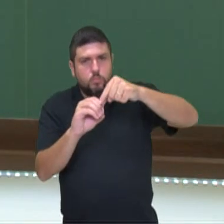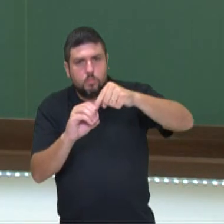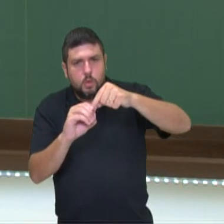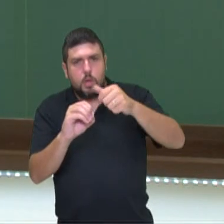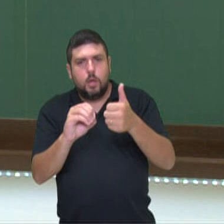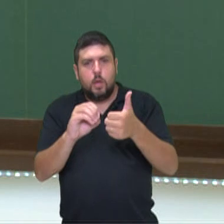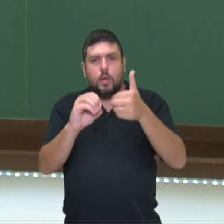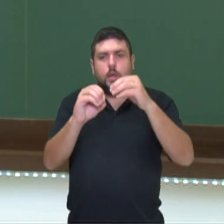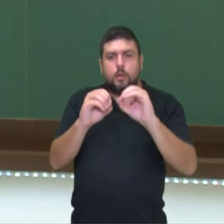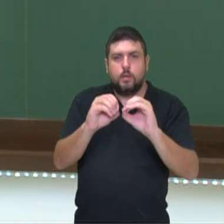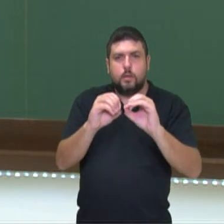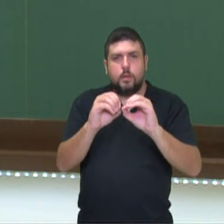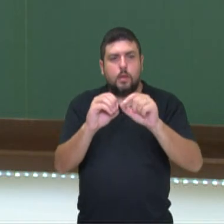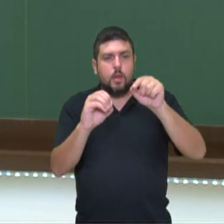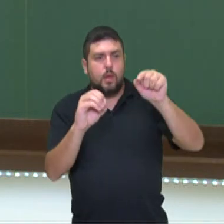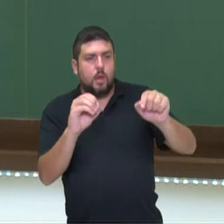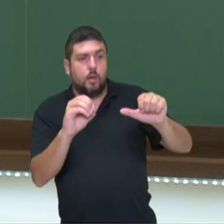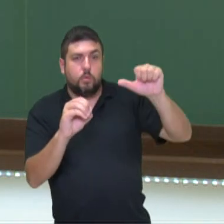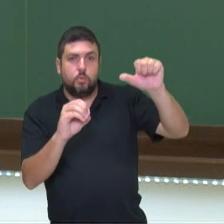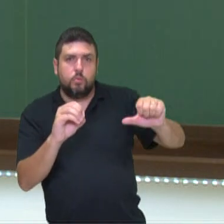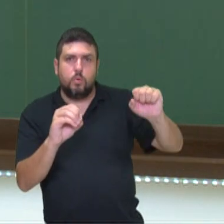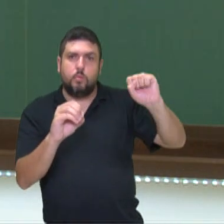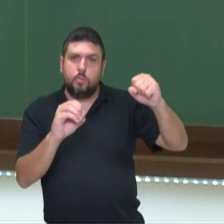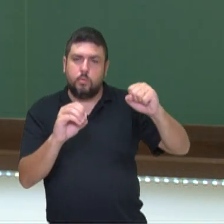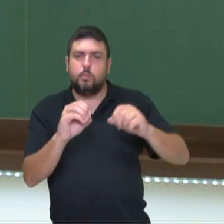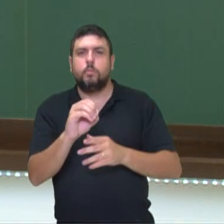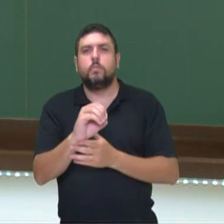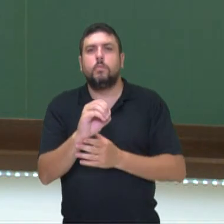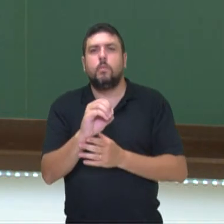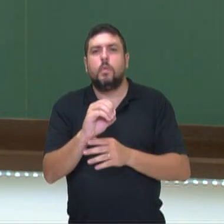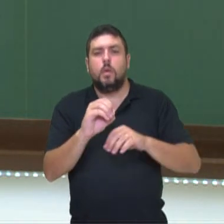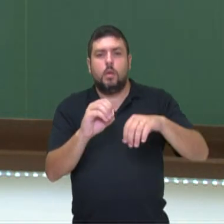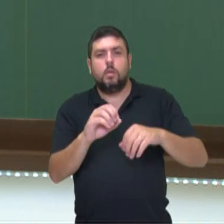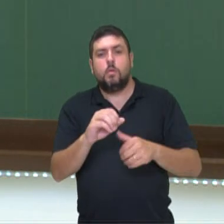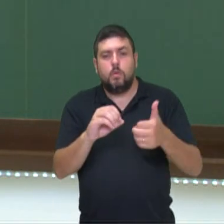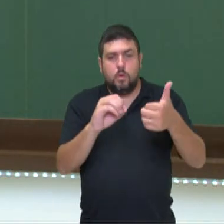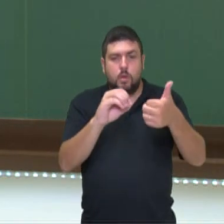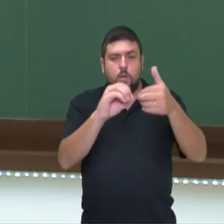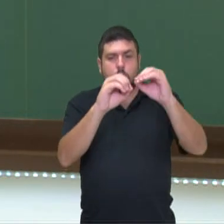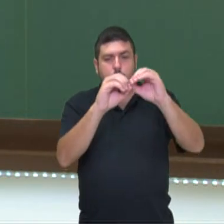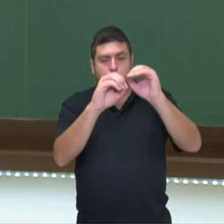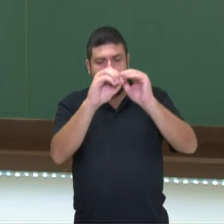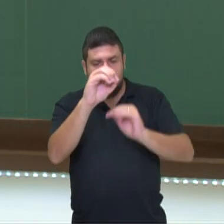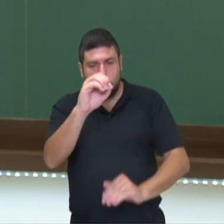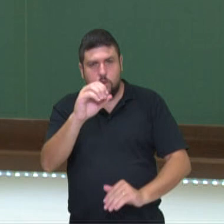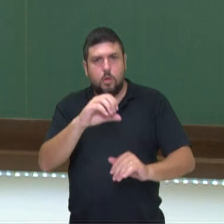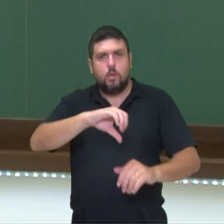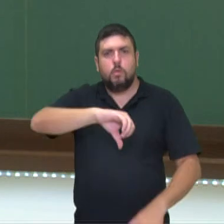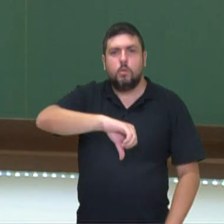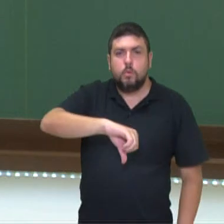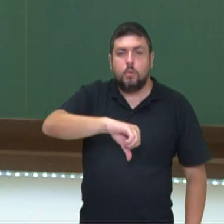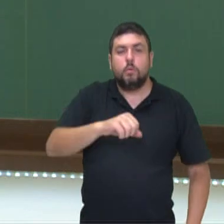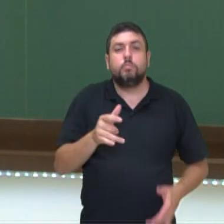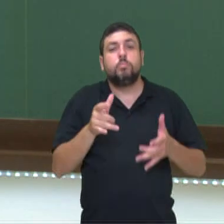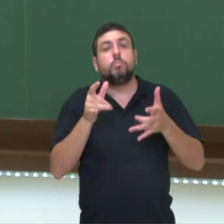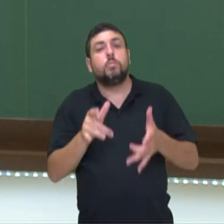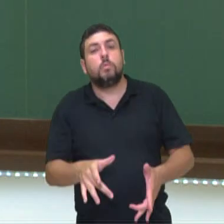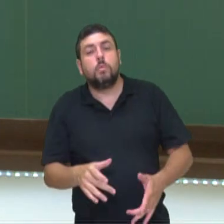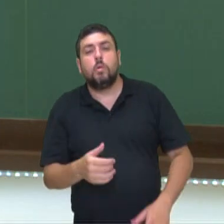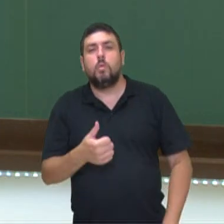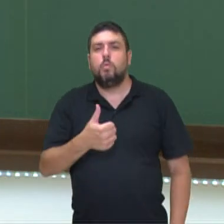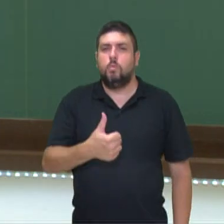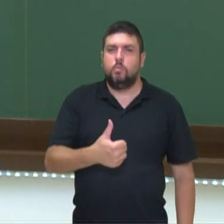virar 10 dezenas. Agora, eu consigo fazer. Tirar 9 de 10 é a mesma coisa que 10 menos 9 vai dar